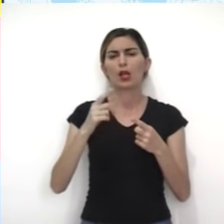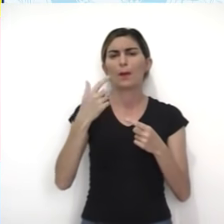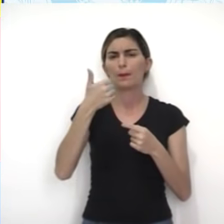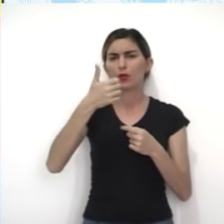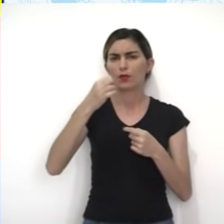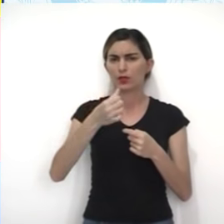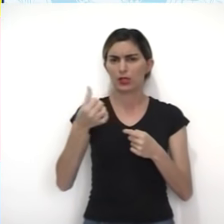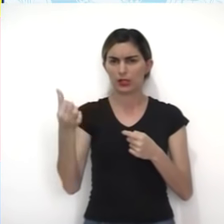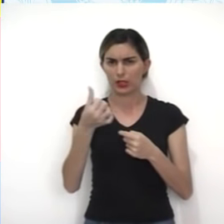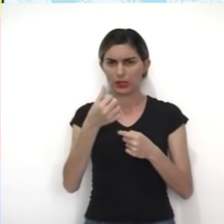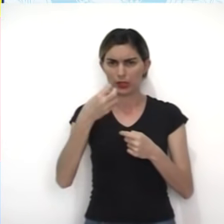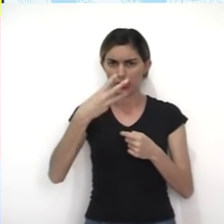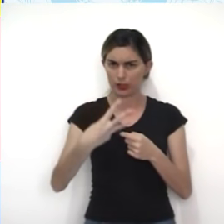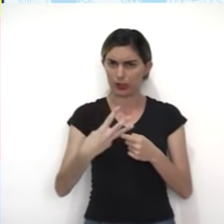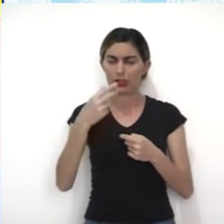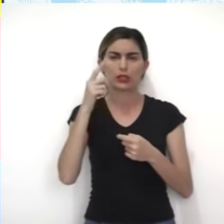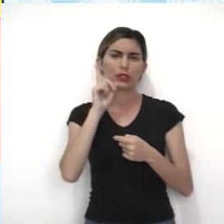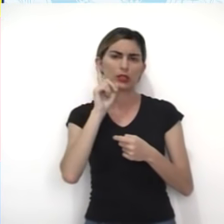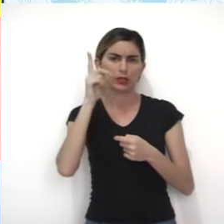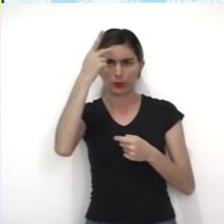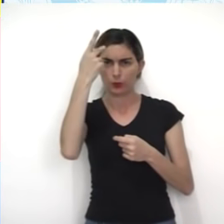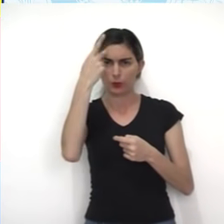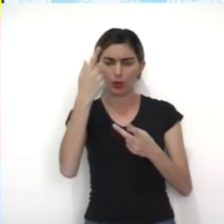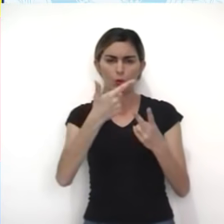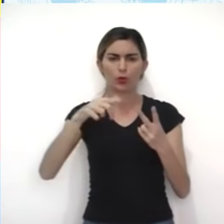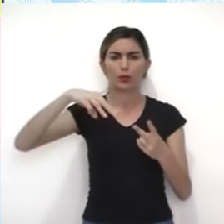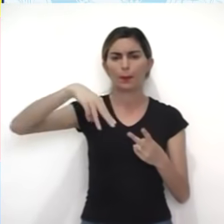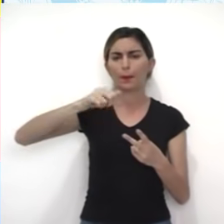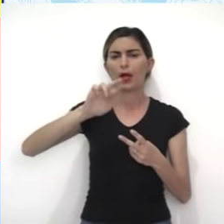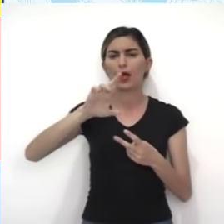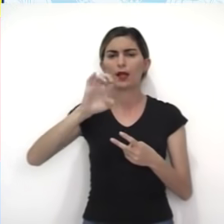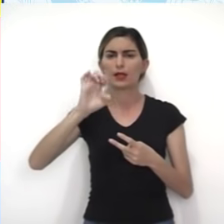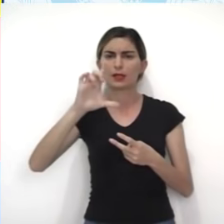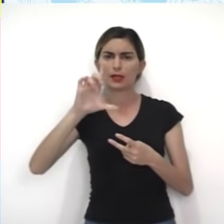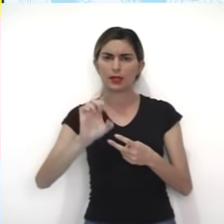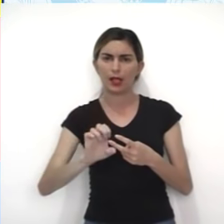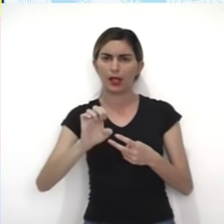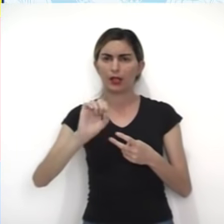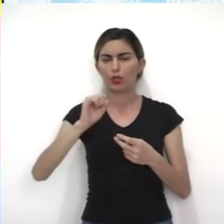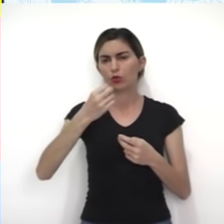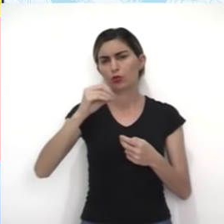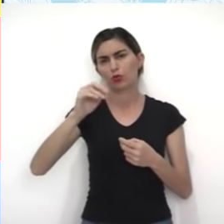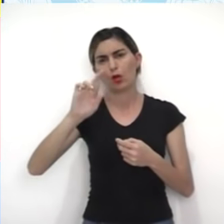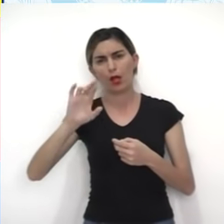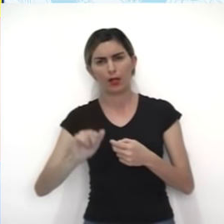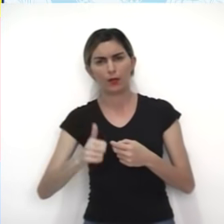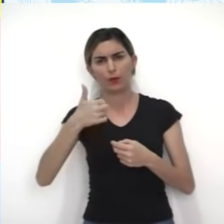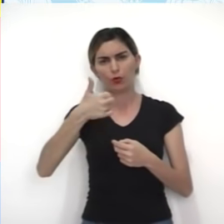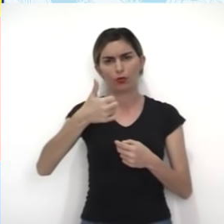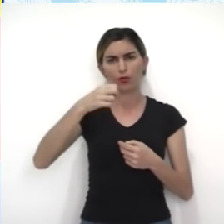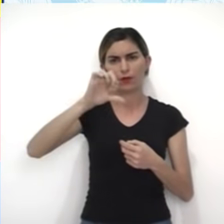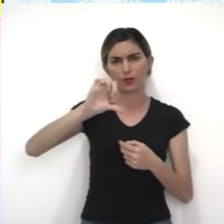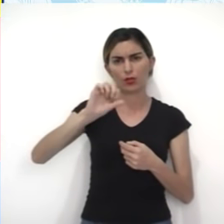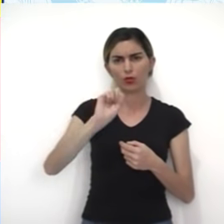1963 em são paulo e a outra marcelo e soares dos santos que nascer